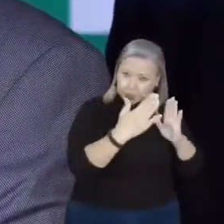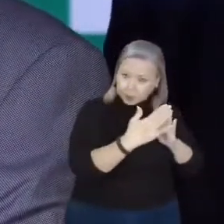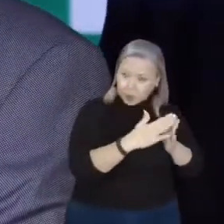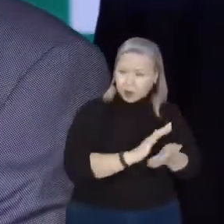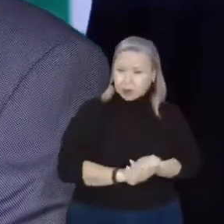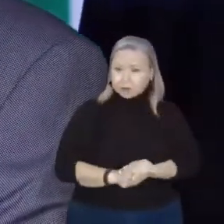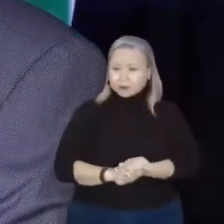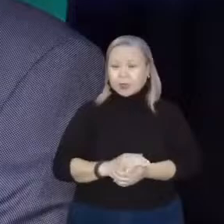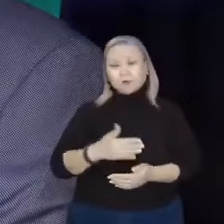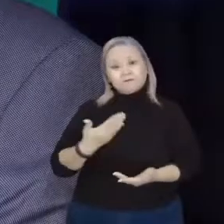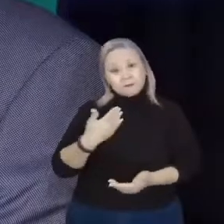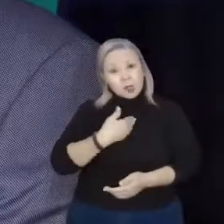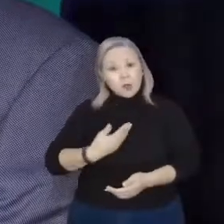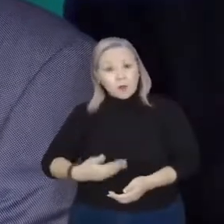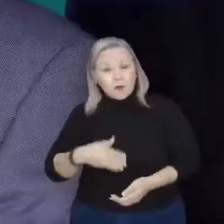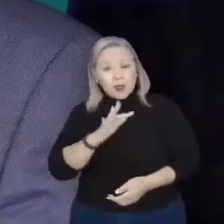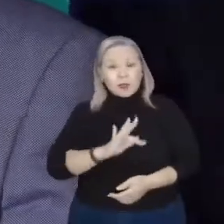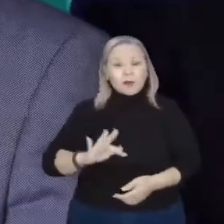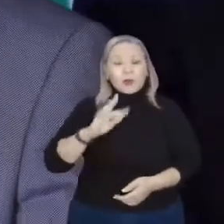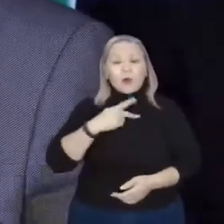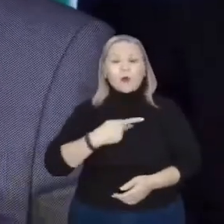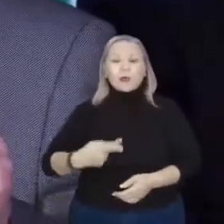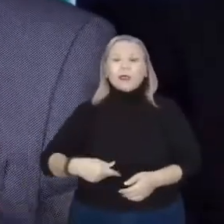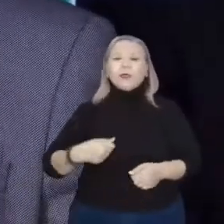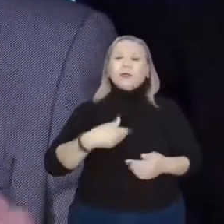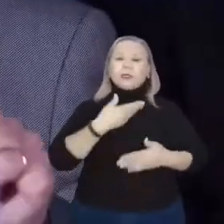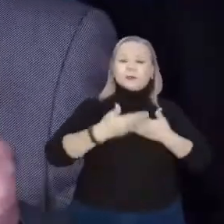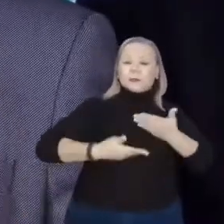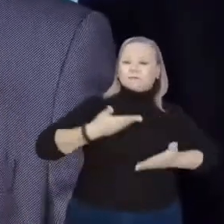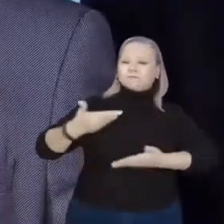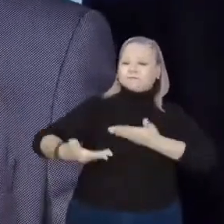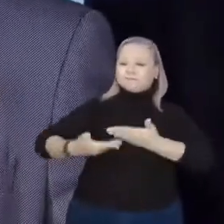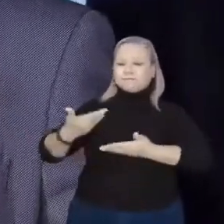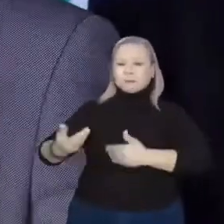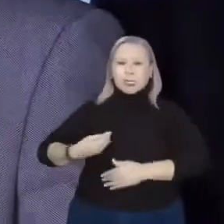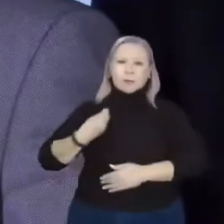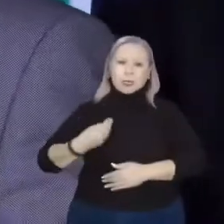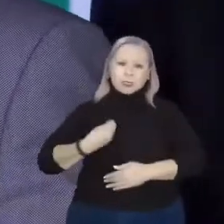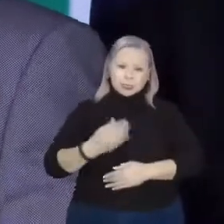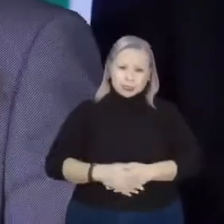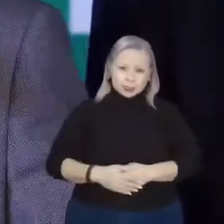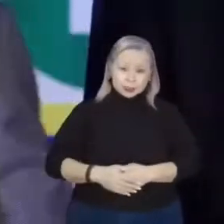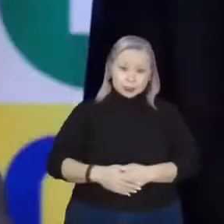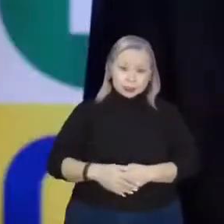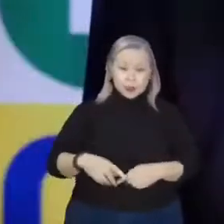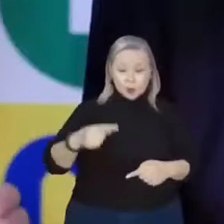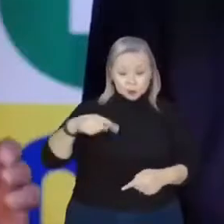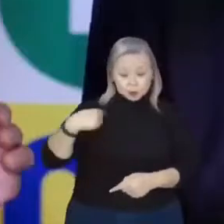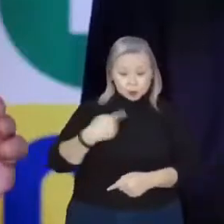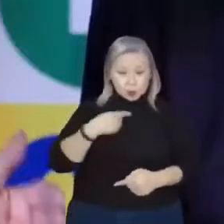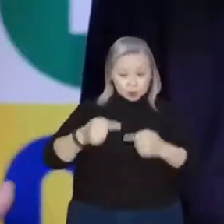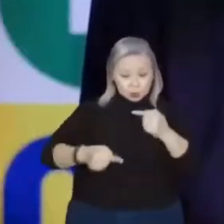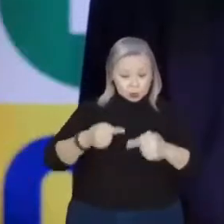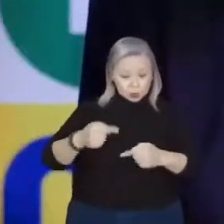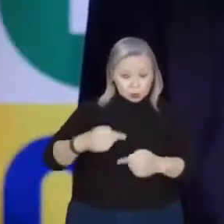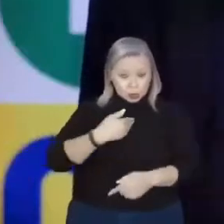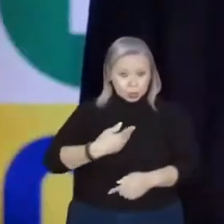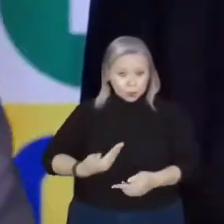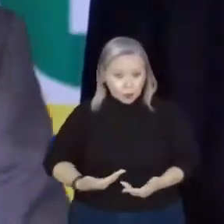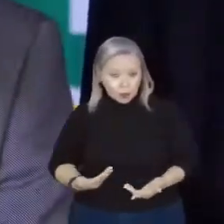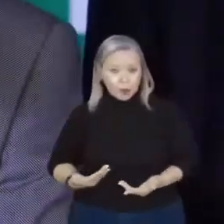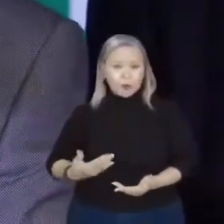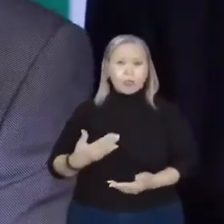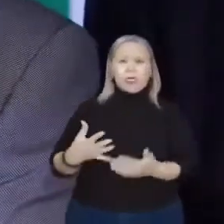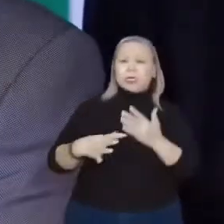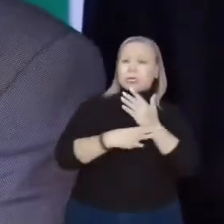dos estados e com as prefeituras. Por isso, as nossas políticas públicas, seja da segurança ou qualquer outra política pública,